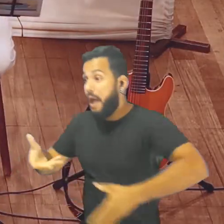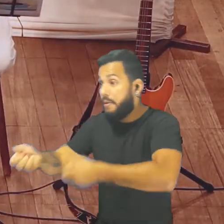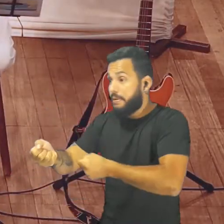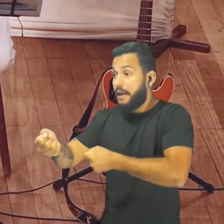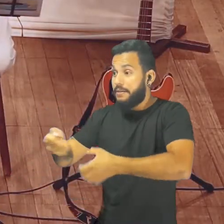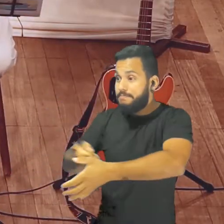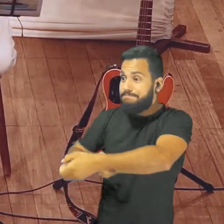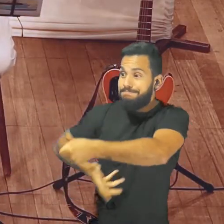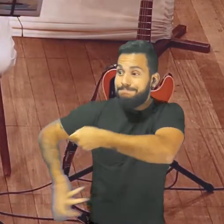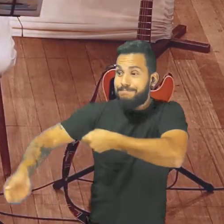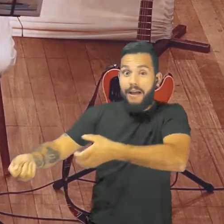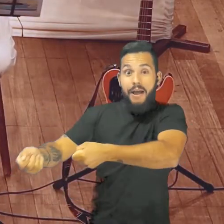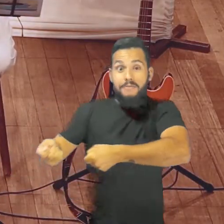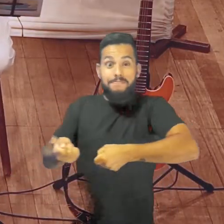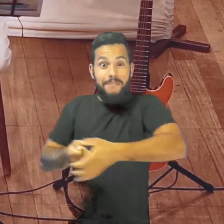lá, lá, lá,